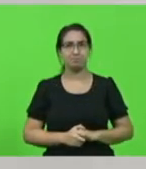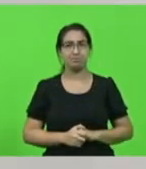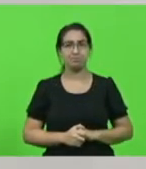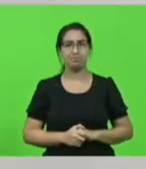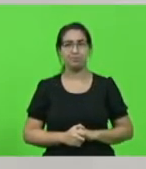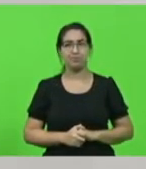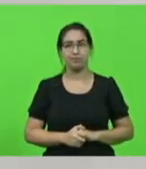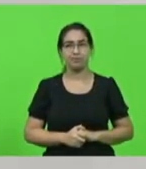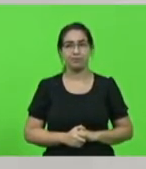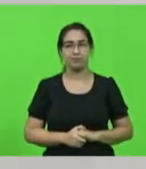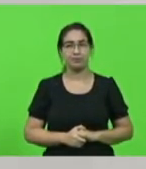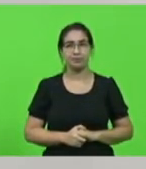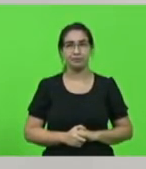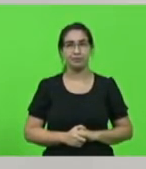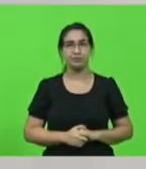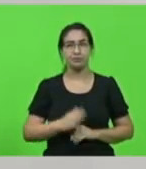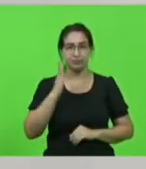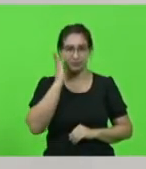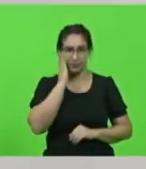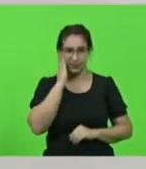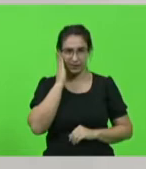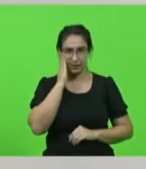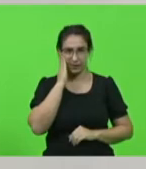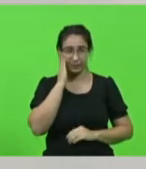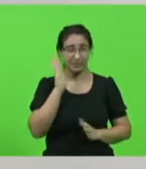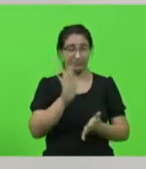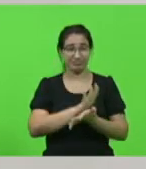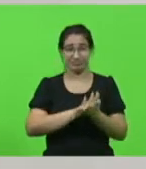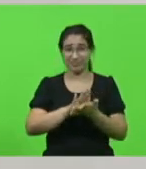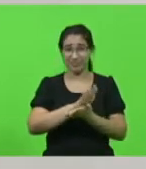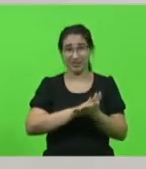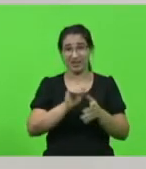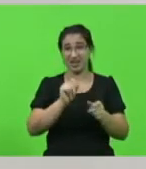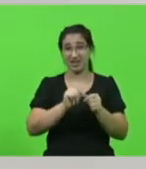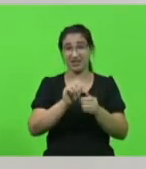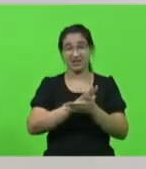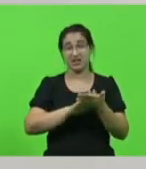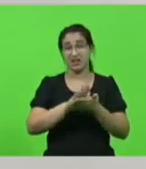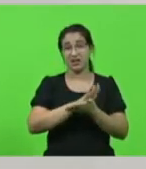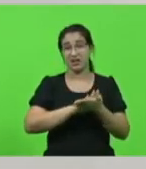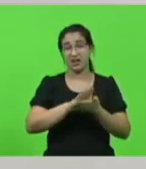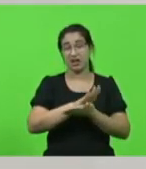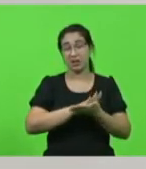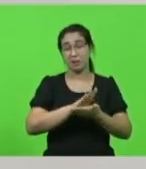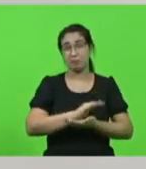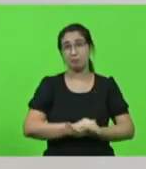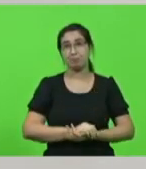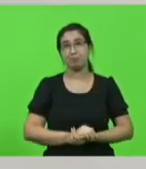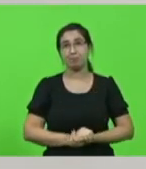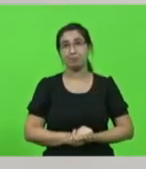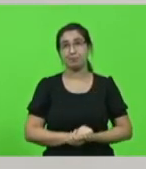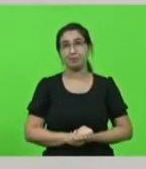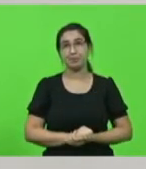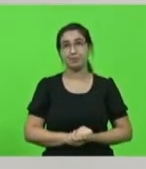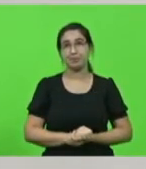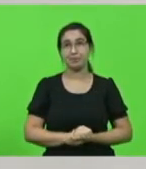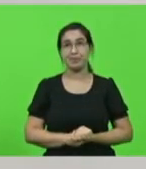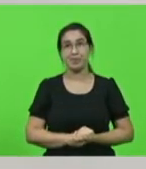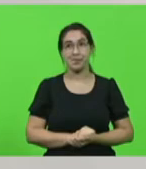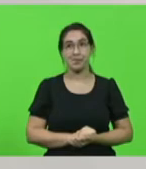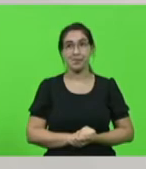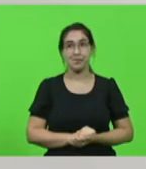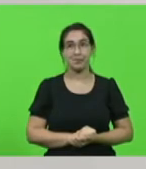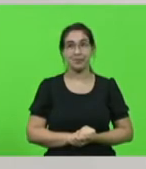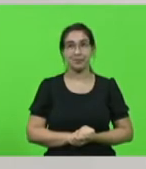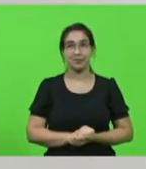isso? Sabe o que fariam? Nada. Não fariam nada.